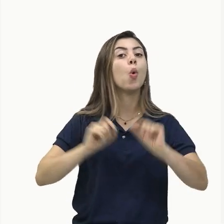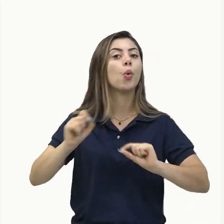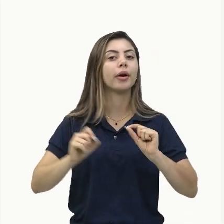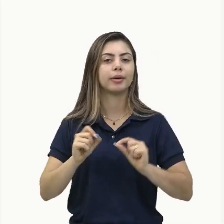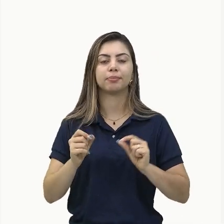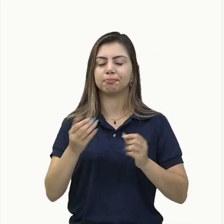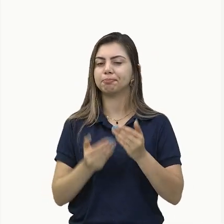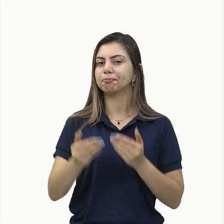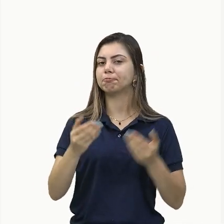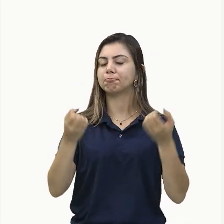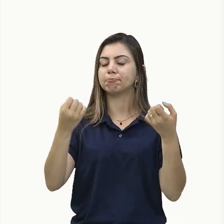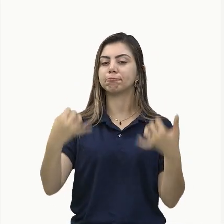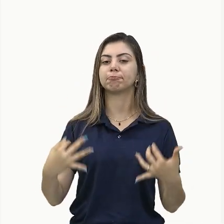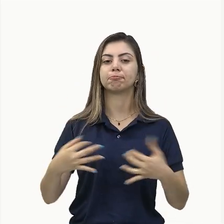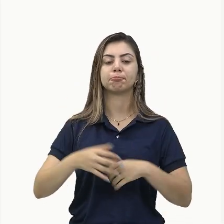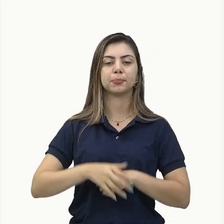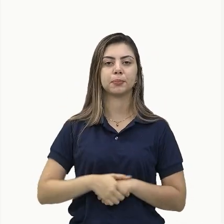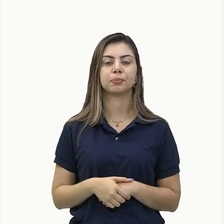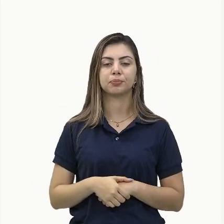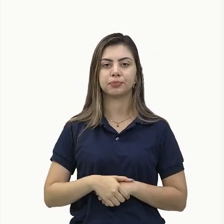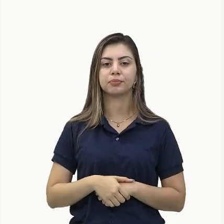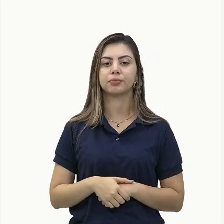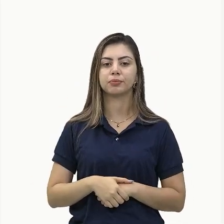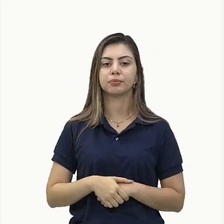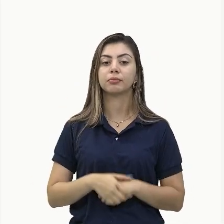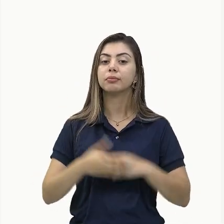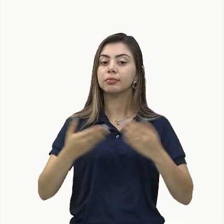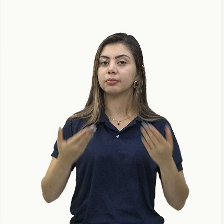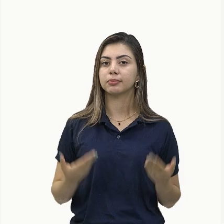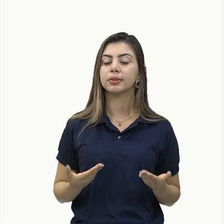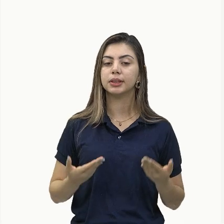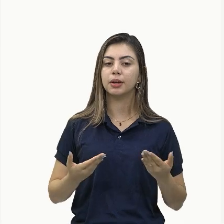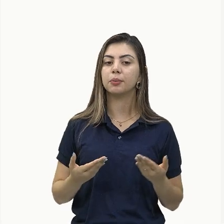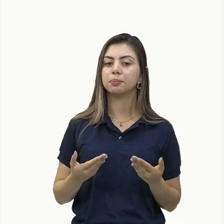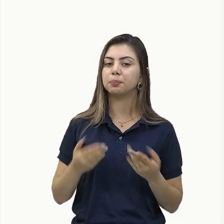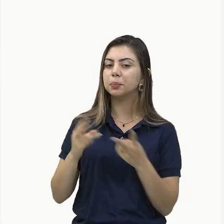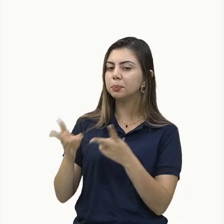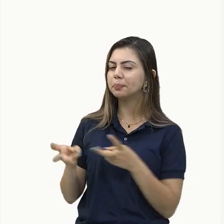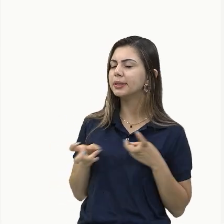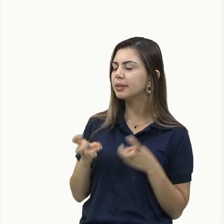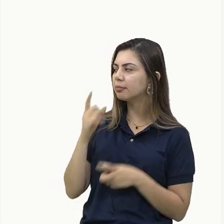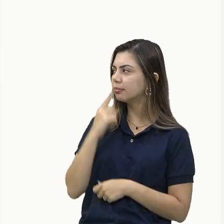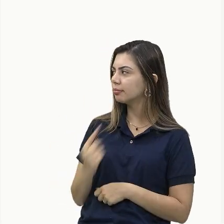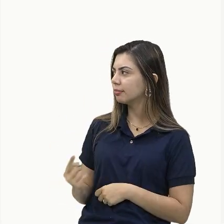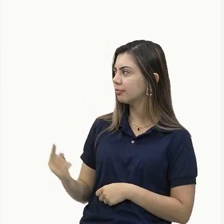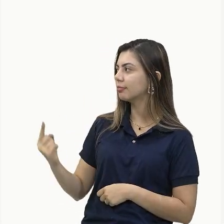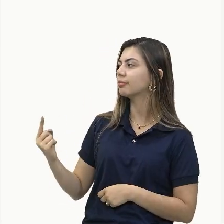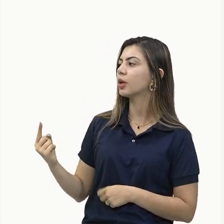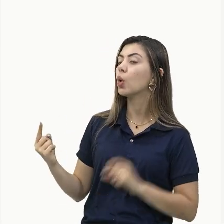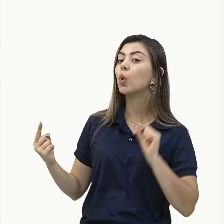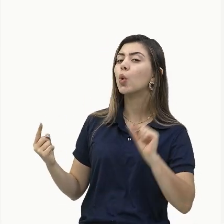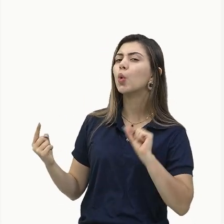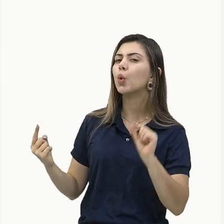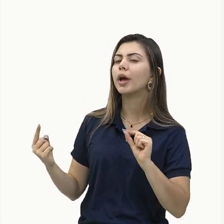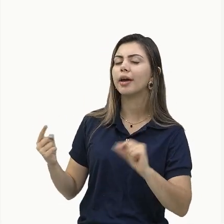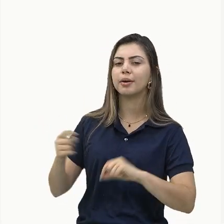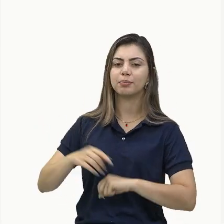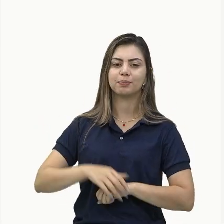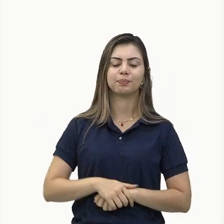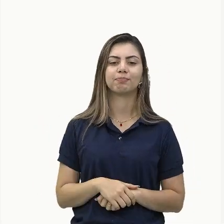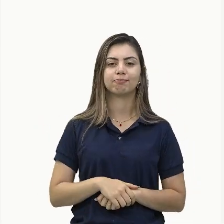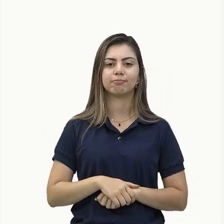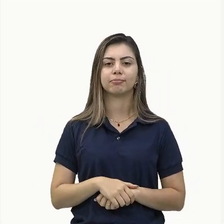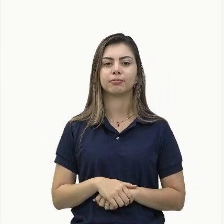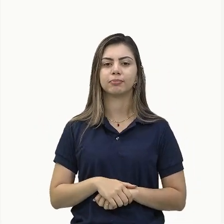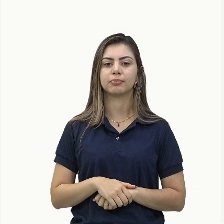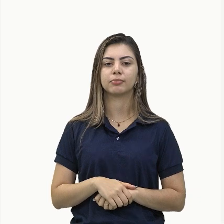tem aí que esses circuitos, você percebe aí o seguinte, ó.